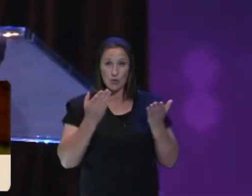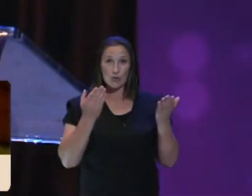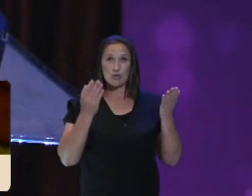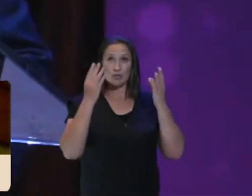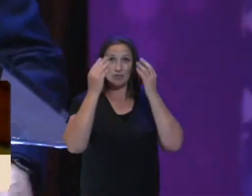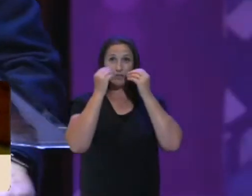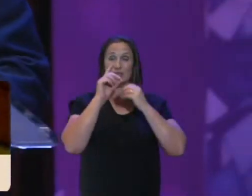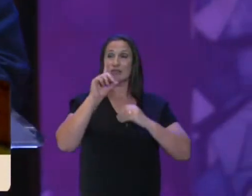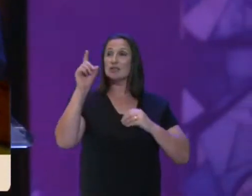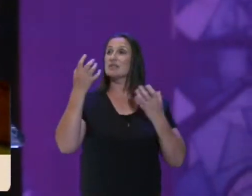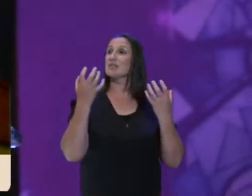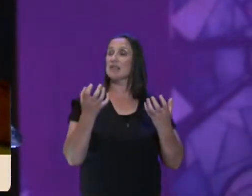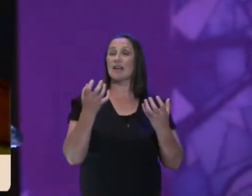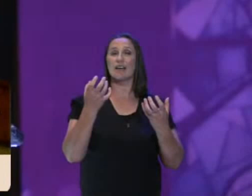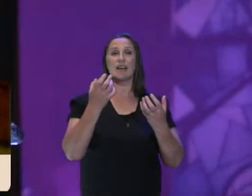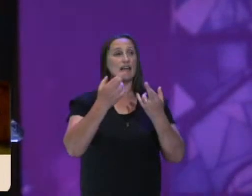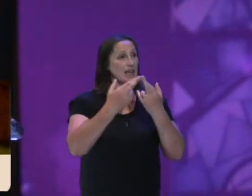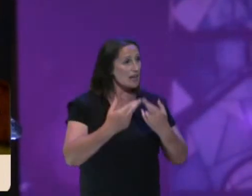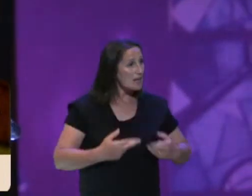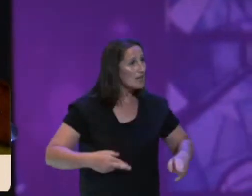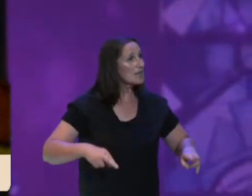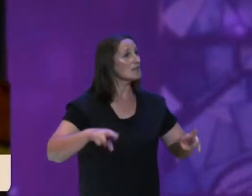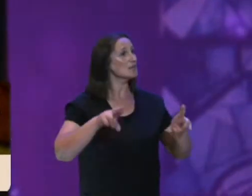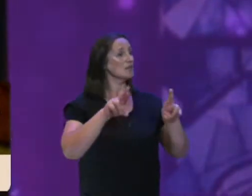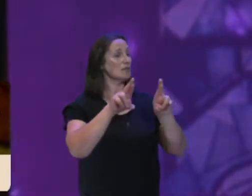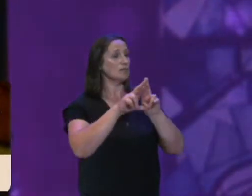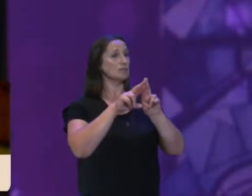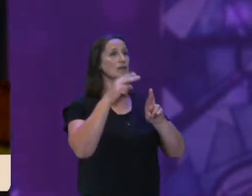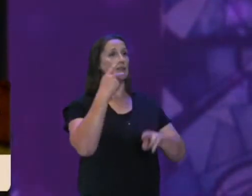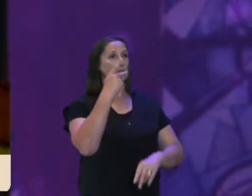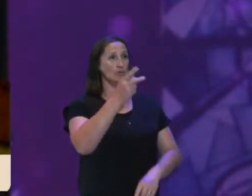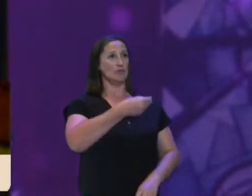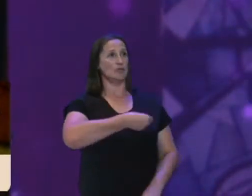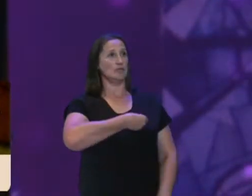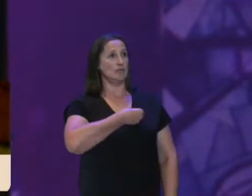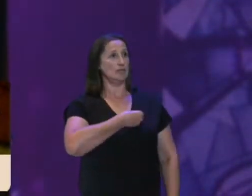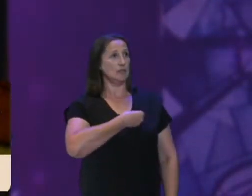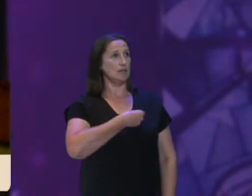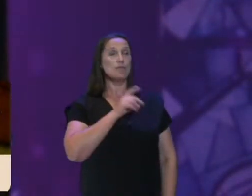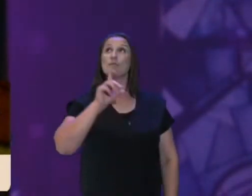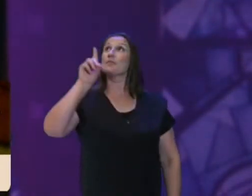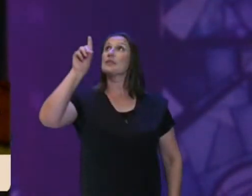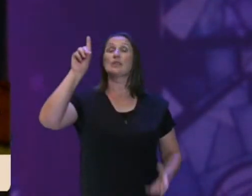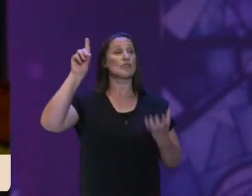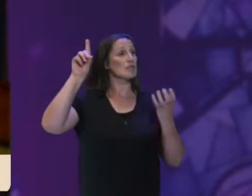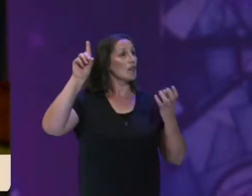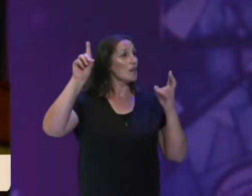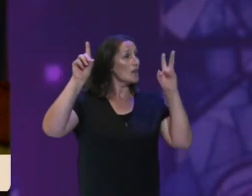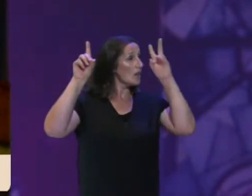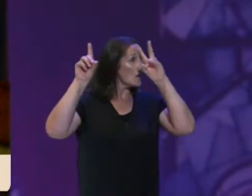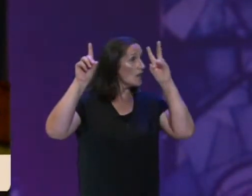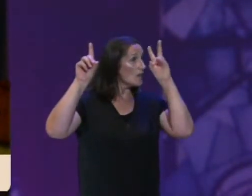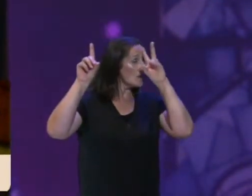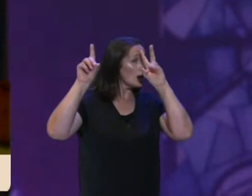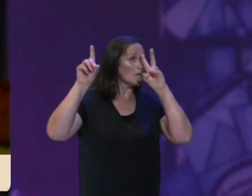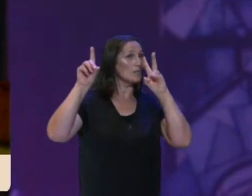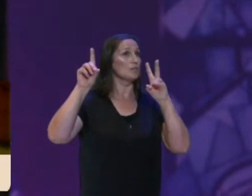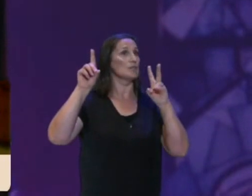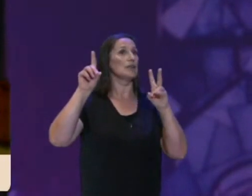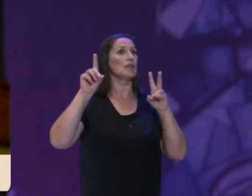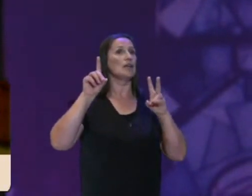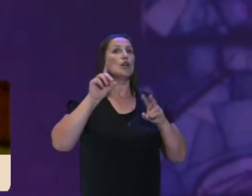querido, porque Ele quer que você lembre que a missão só termina quando